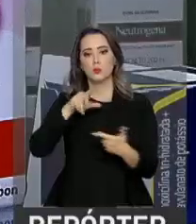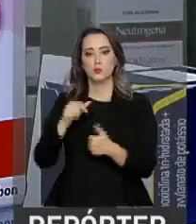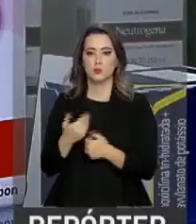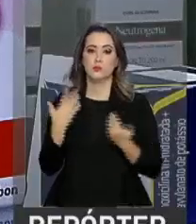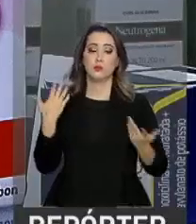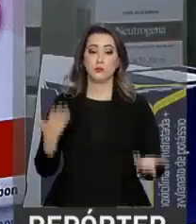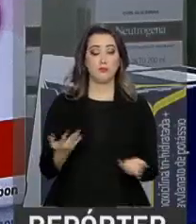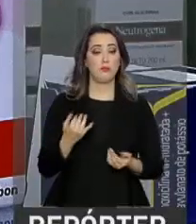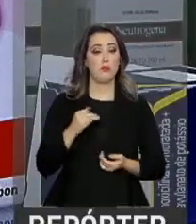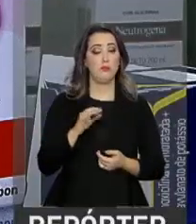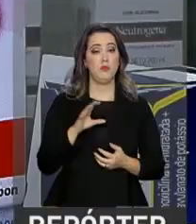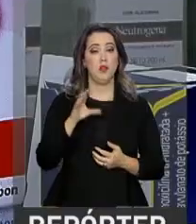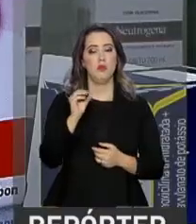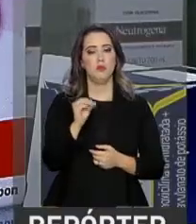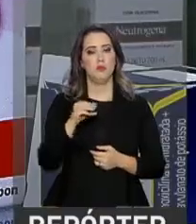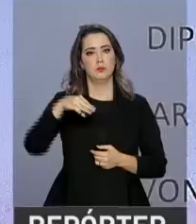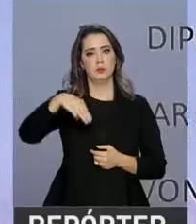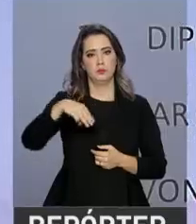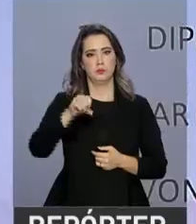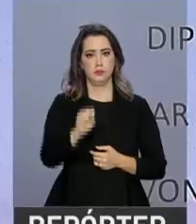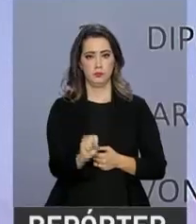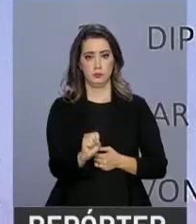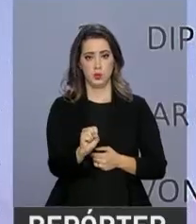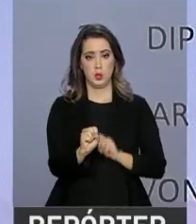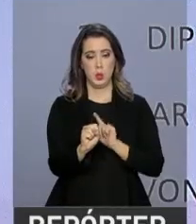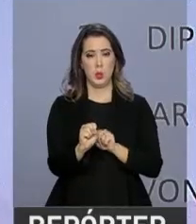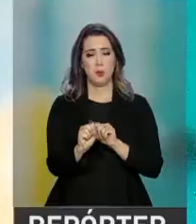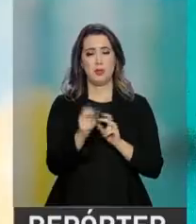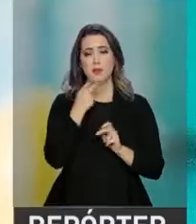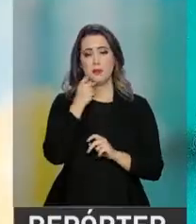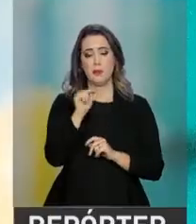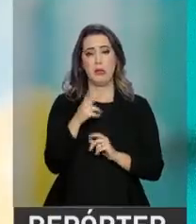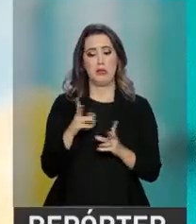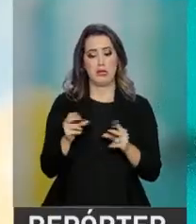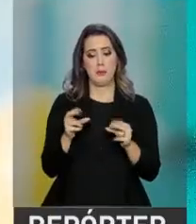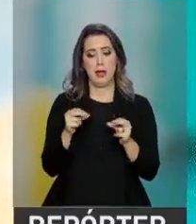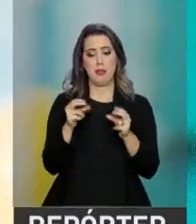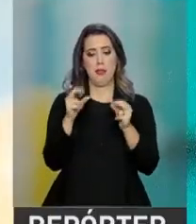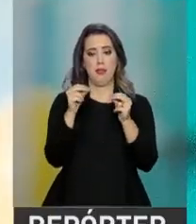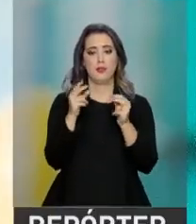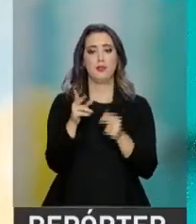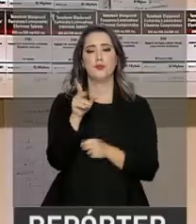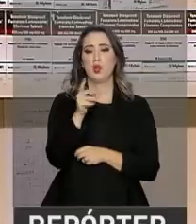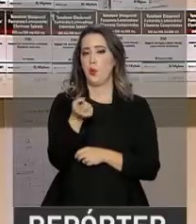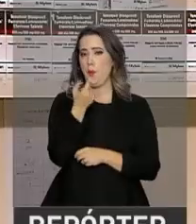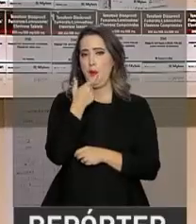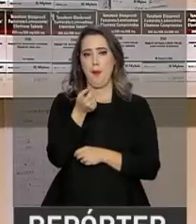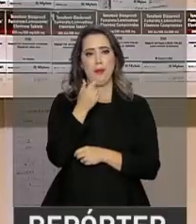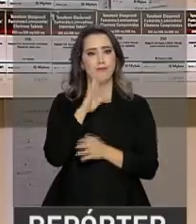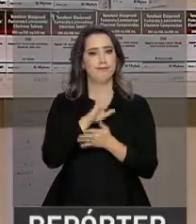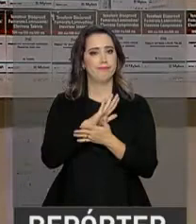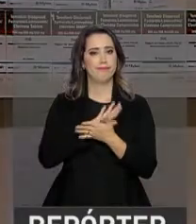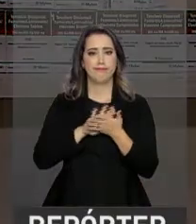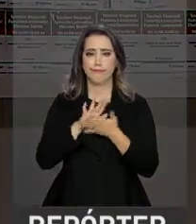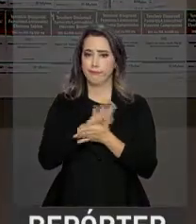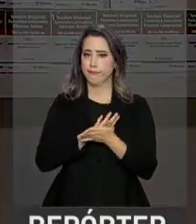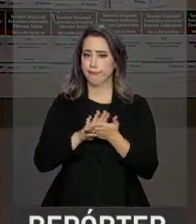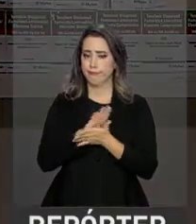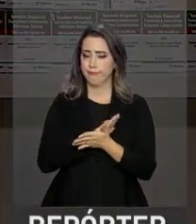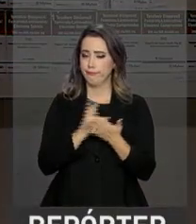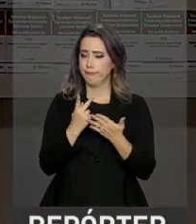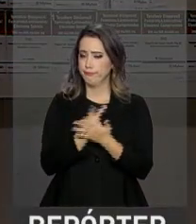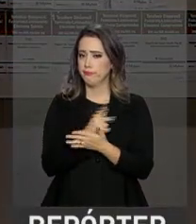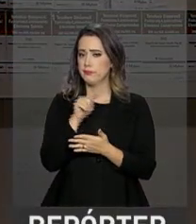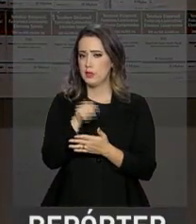mundo segundo a organização mundial de saúde a lista de bactérias resistentes a medicamentos pulou de